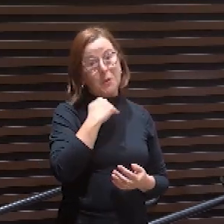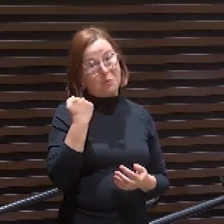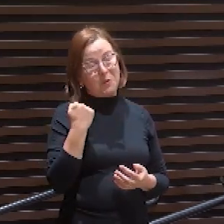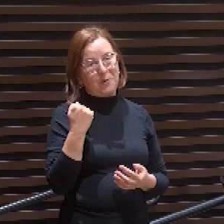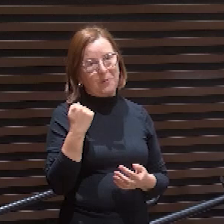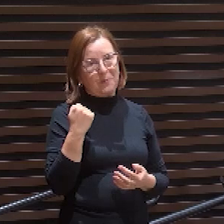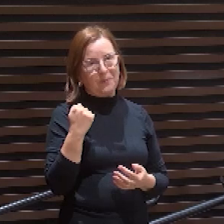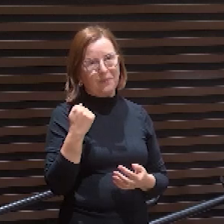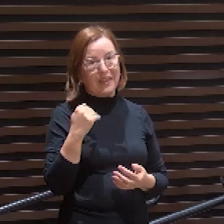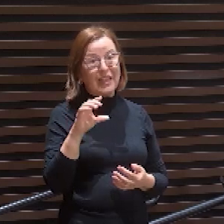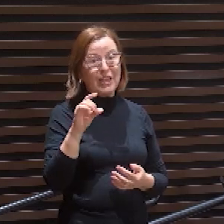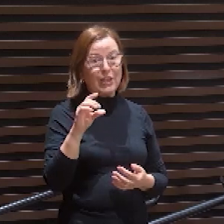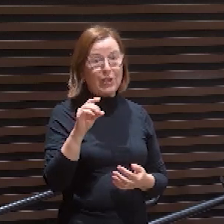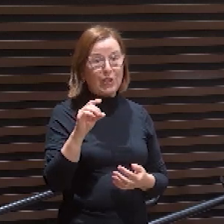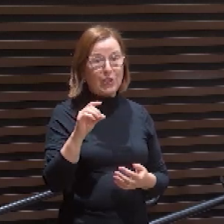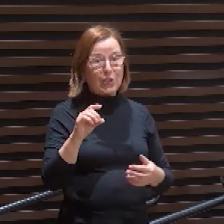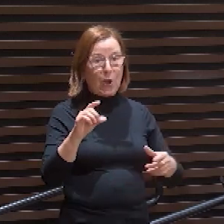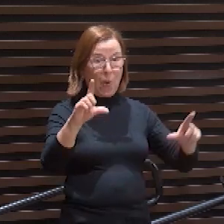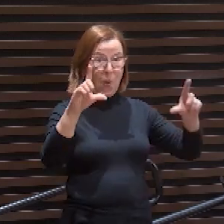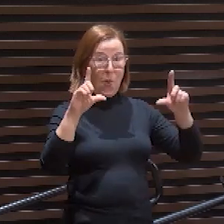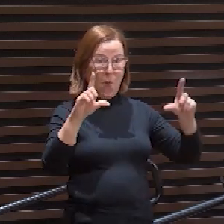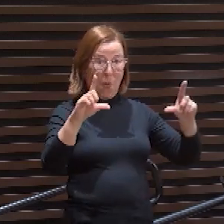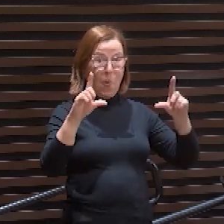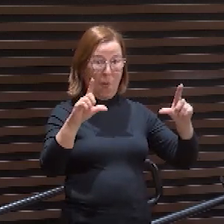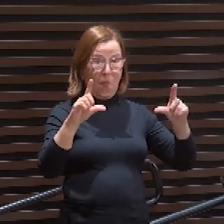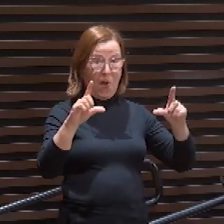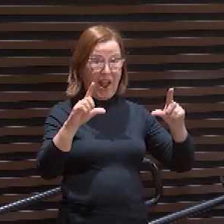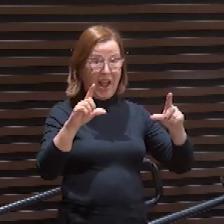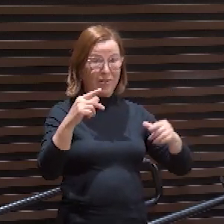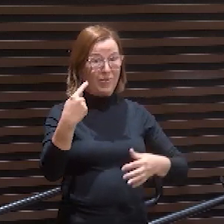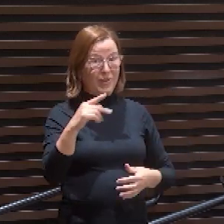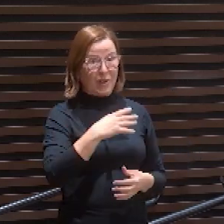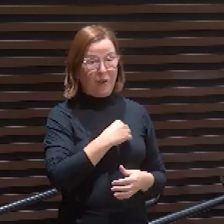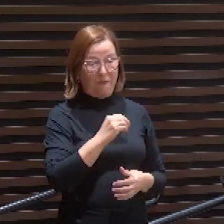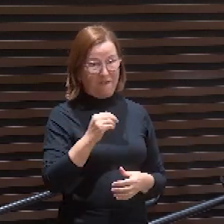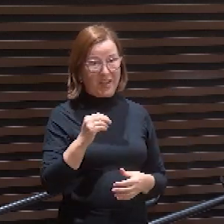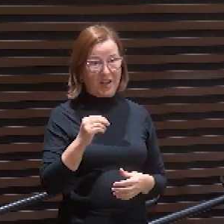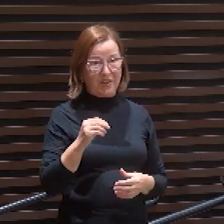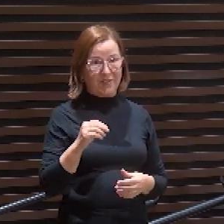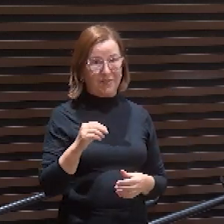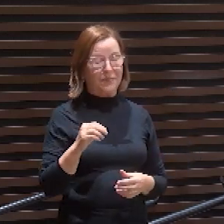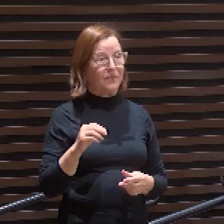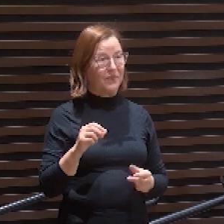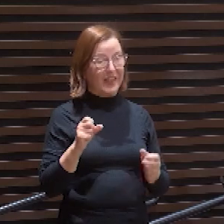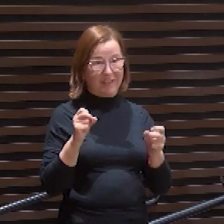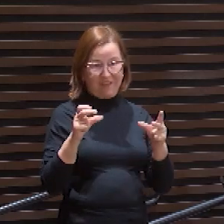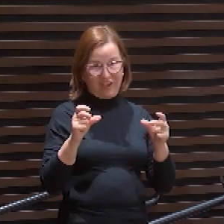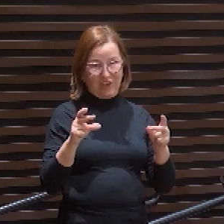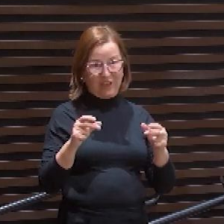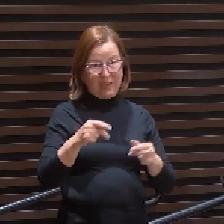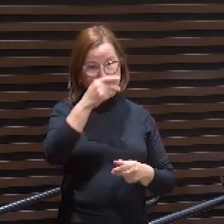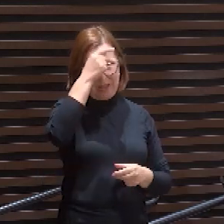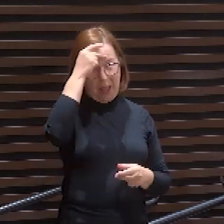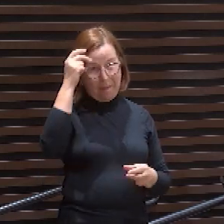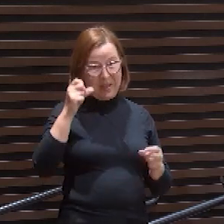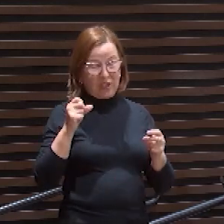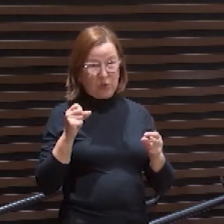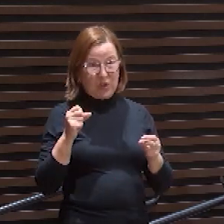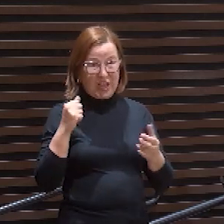Somente a pintura do filho seria leiloada. Aquele que a comprasse